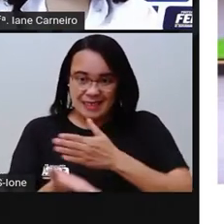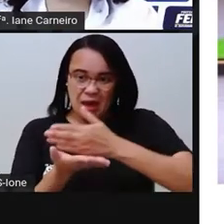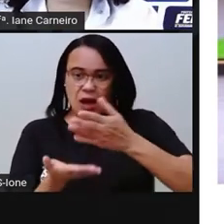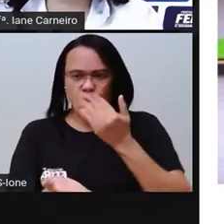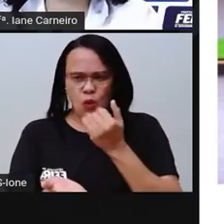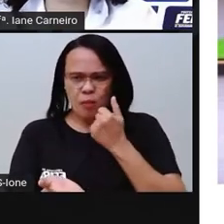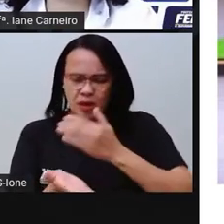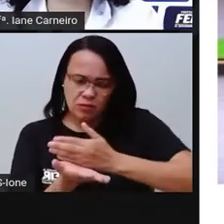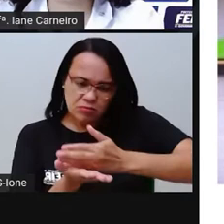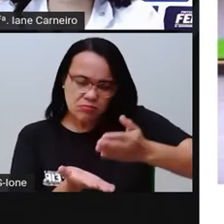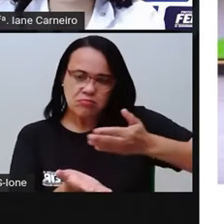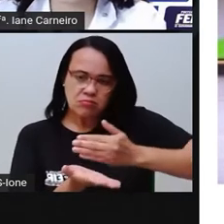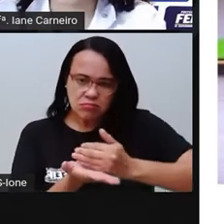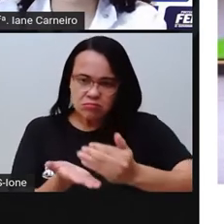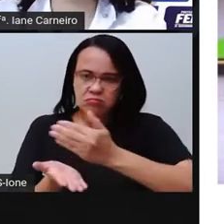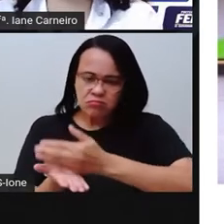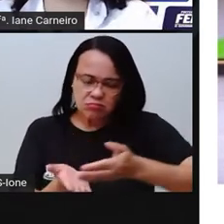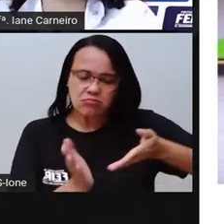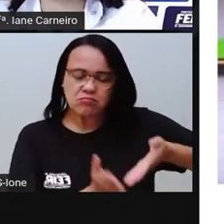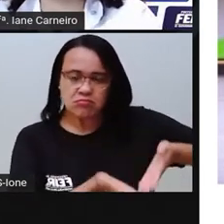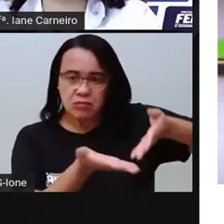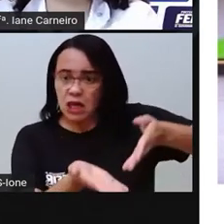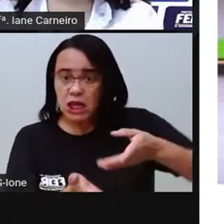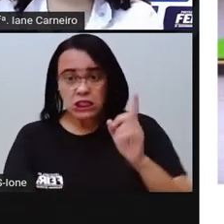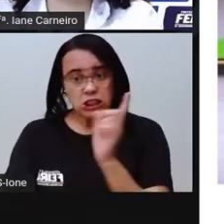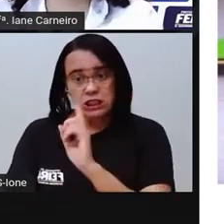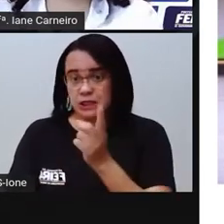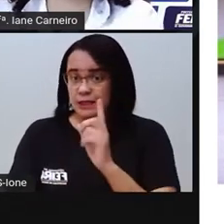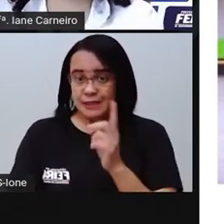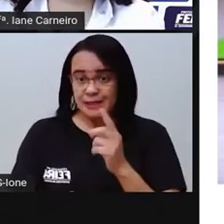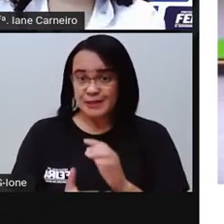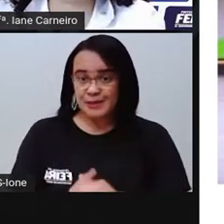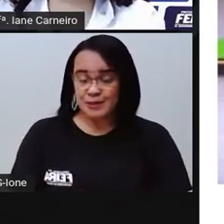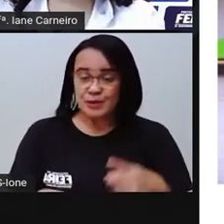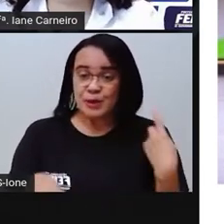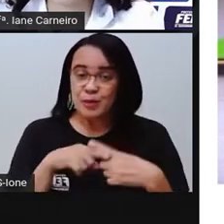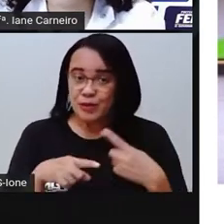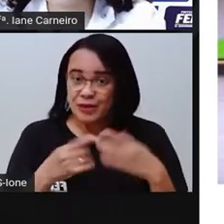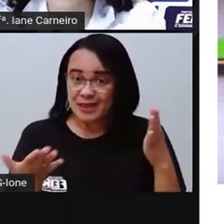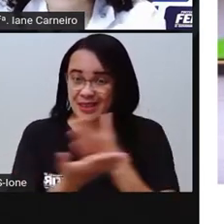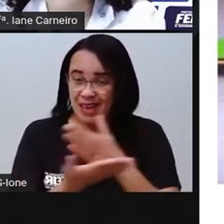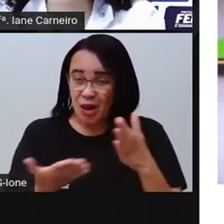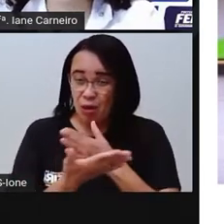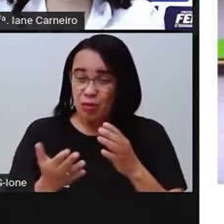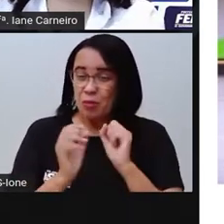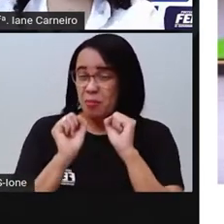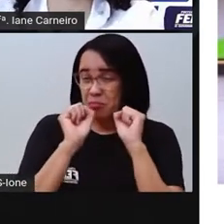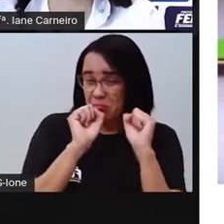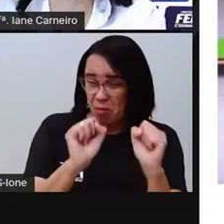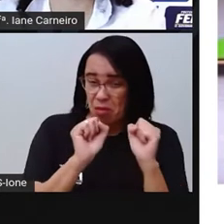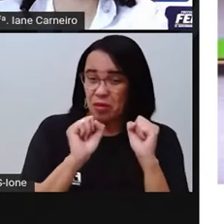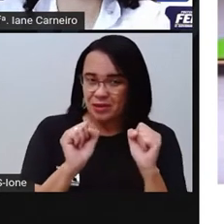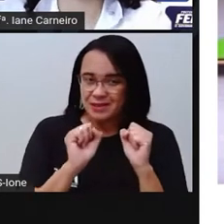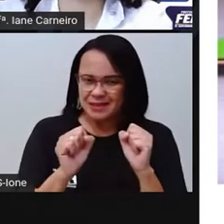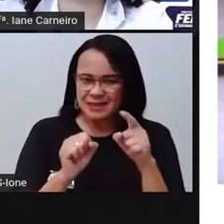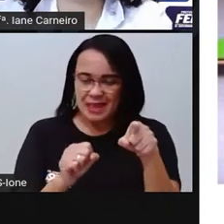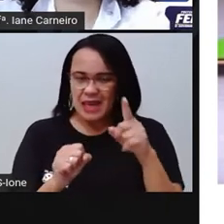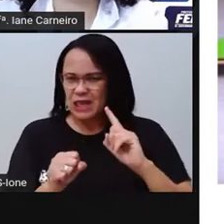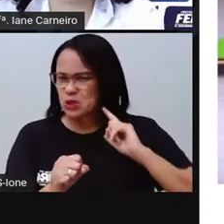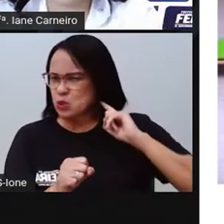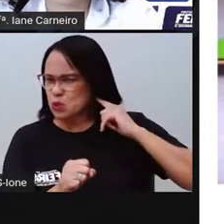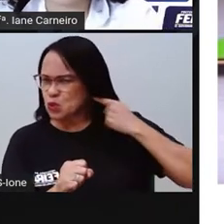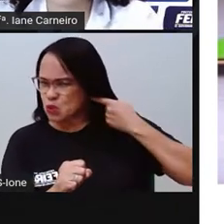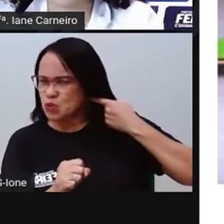são oportunistas. O que quer dizer isso, Pro? São bichinhos que se aproveitam daquele restinho de comida que você deixou